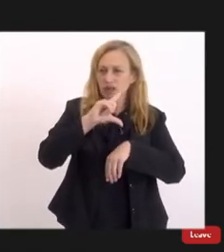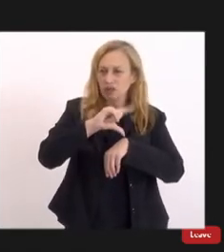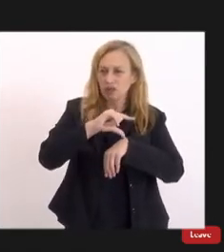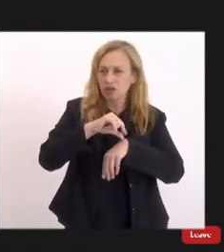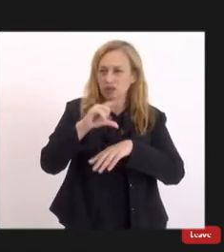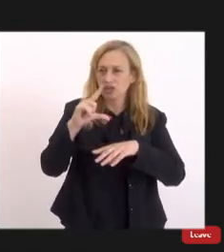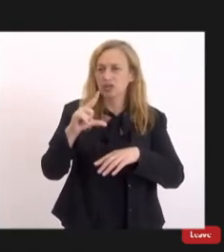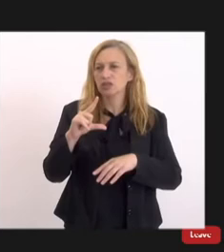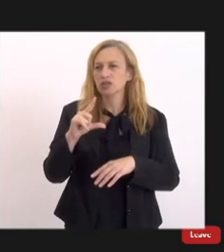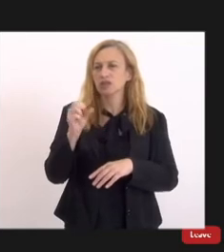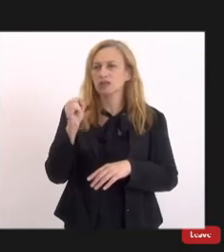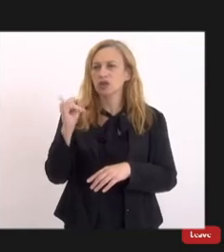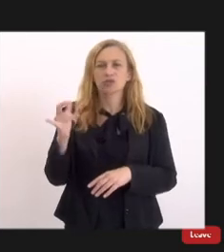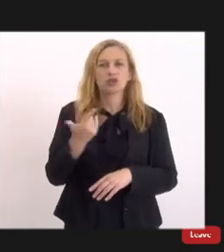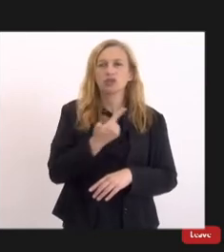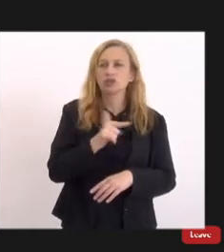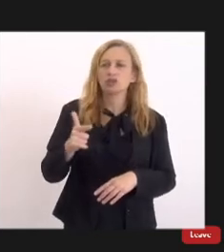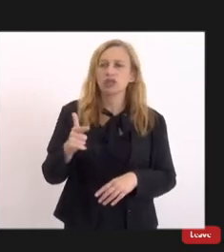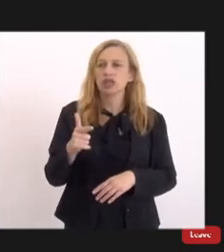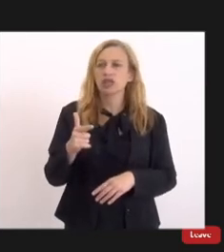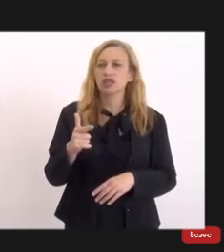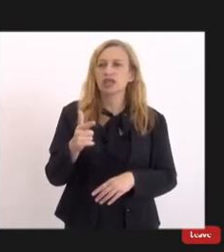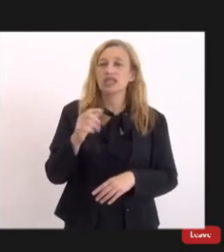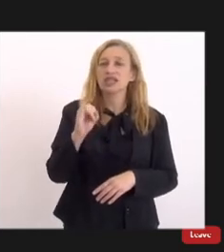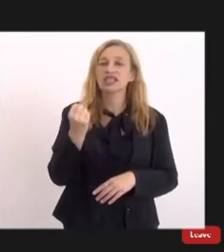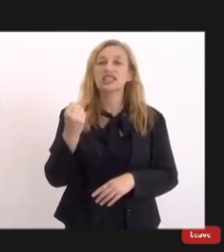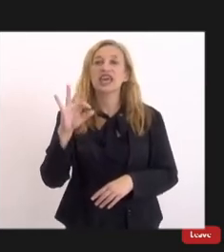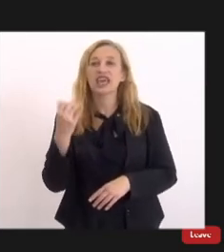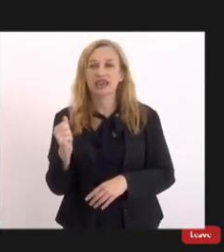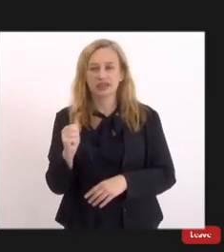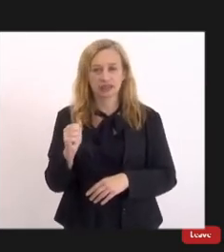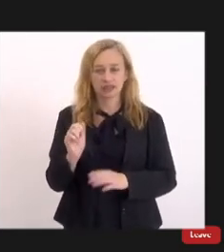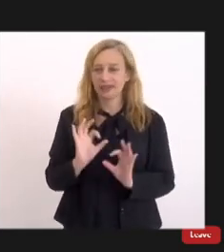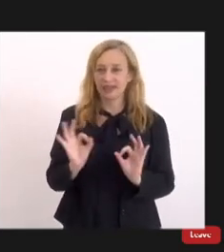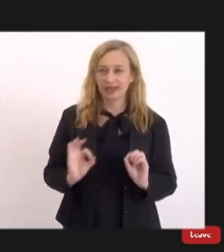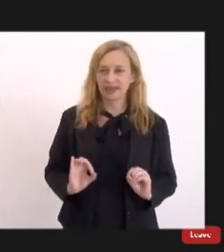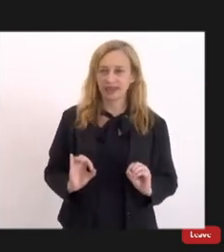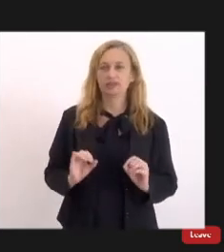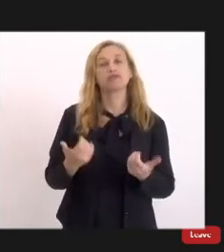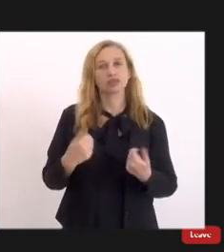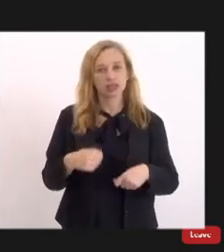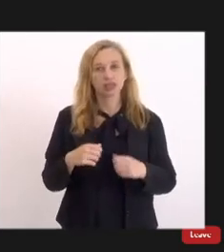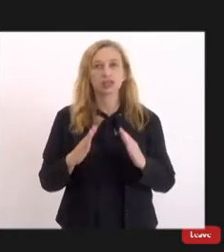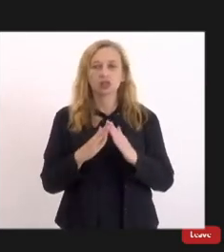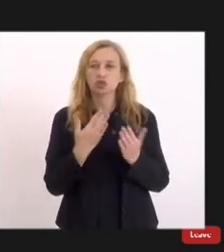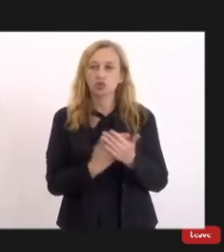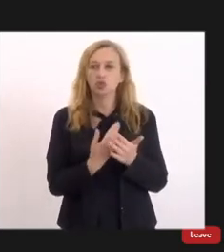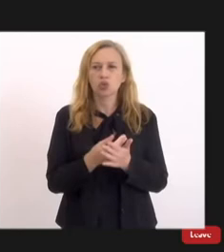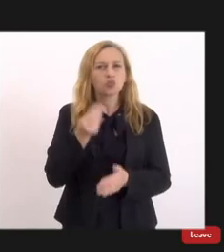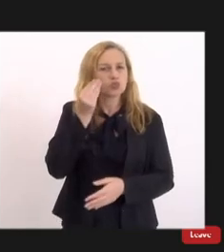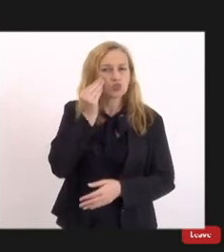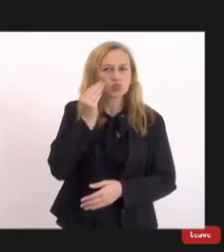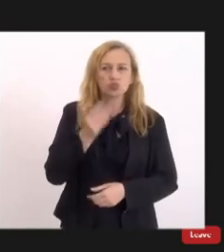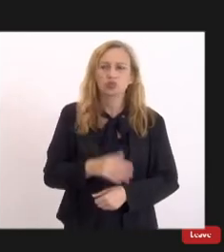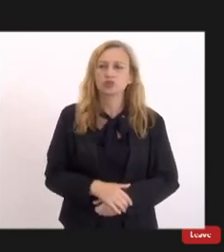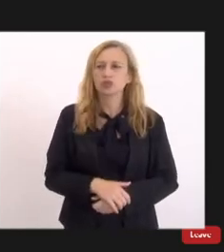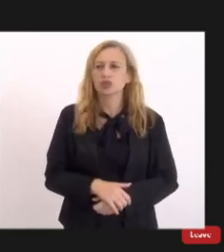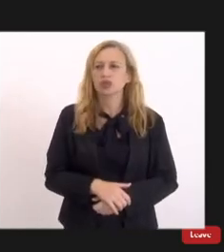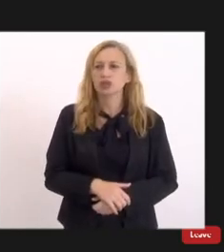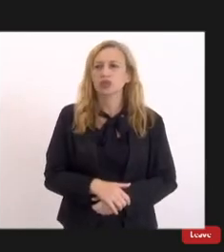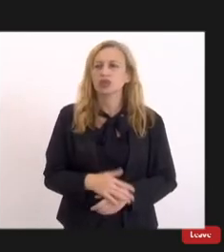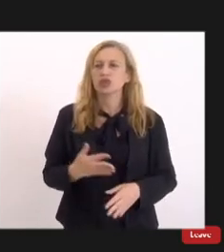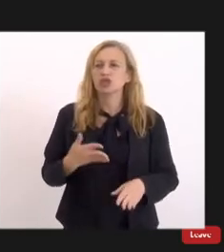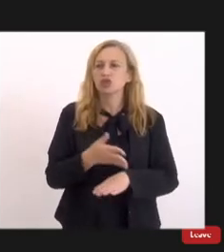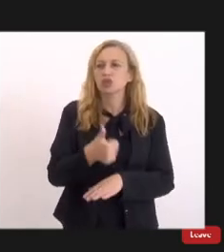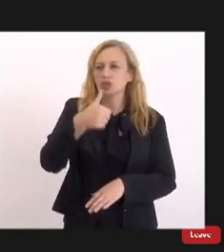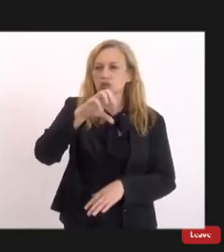senhas. A gente precisa que as escolas testem. Né? A gente tem, a partir de 8 horas da manhã, distribui 100 senhas. Quem chegou entre os